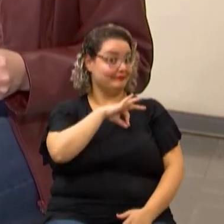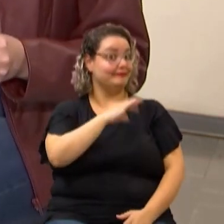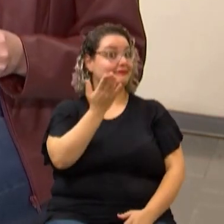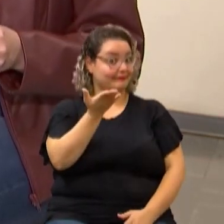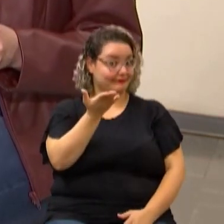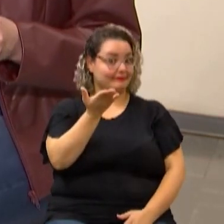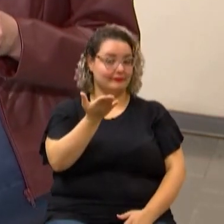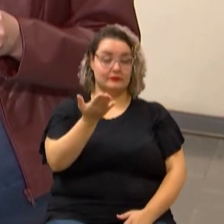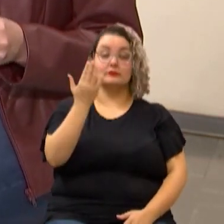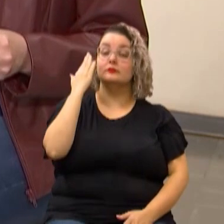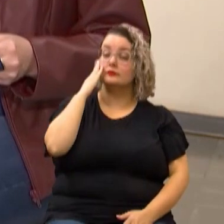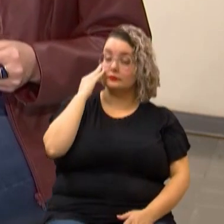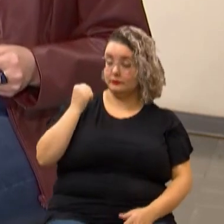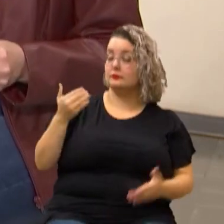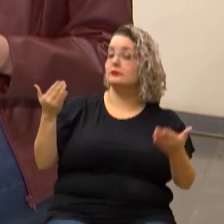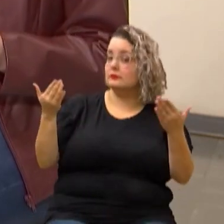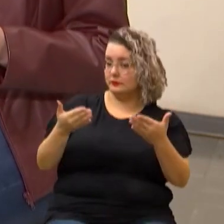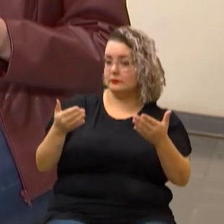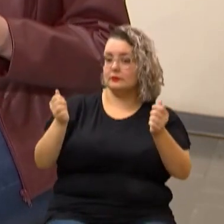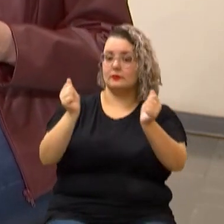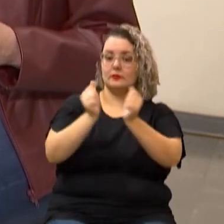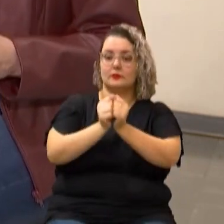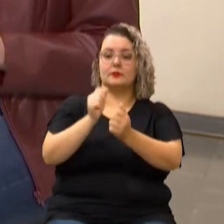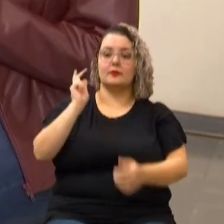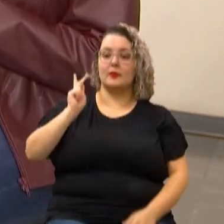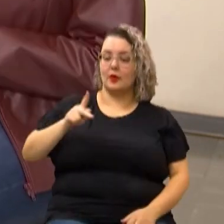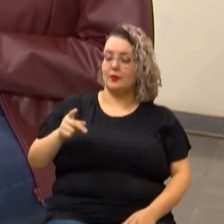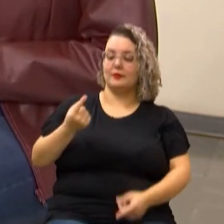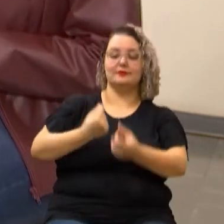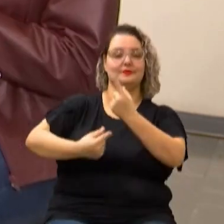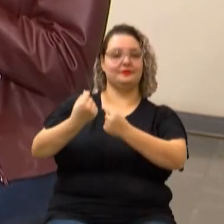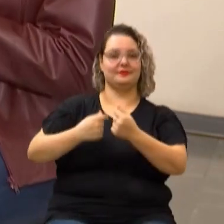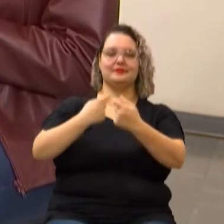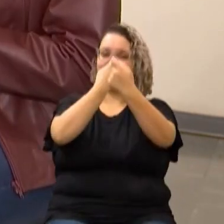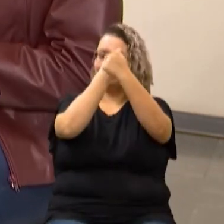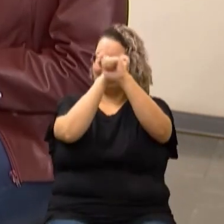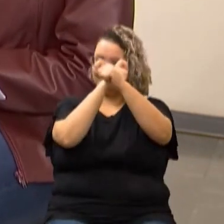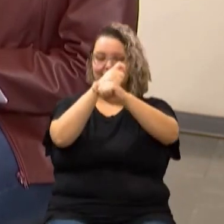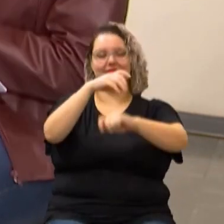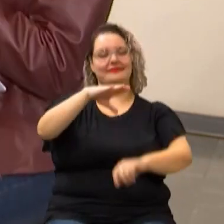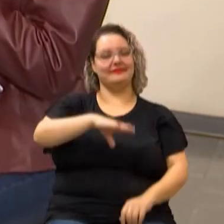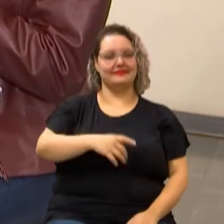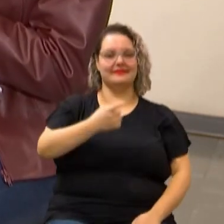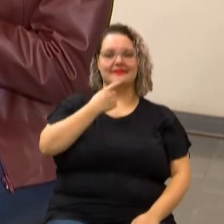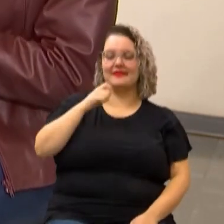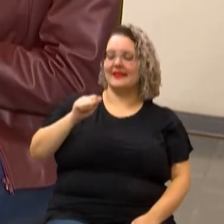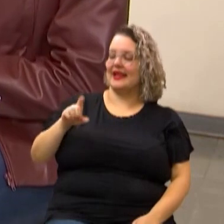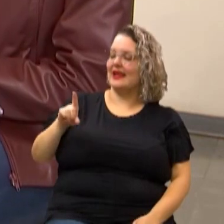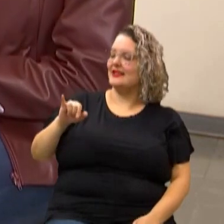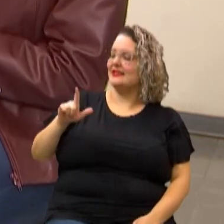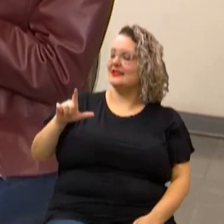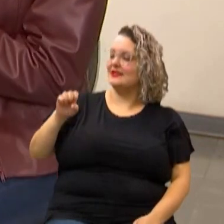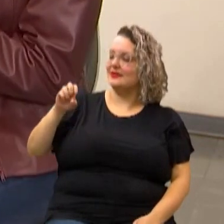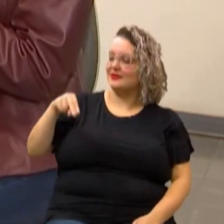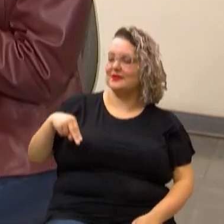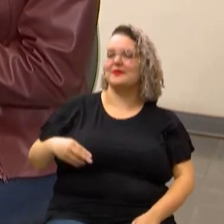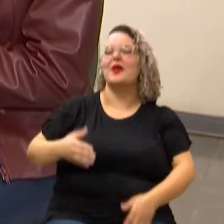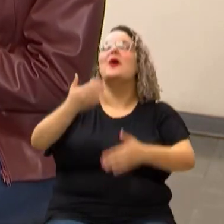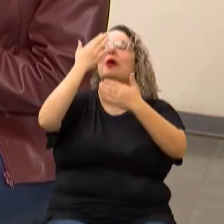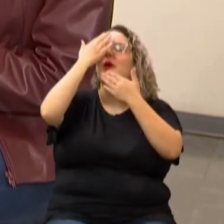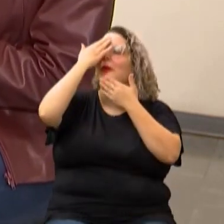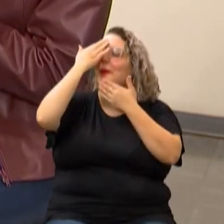ela impacta tanto a vida da população brasileira? O Na Ponta do Lápis vai responder essas e muitas